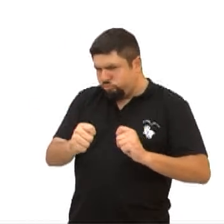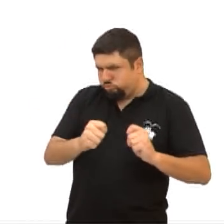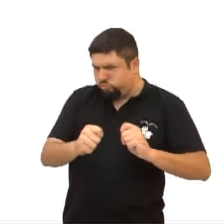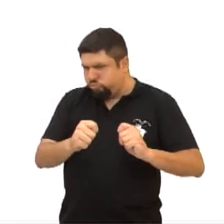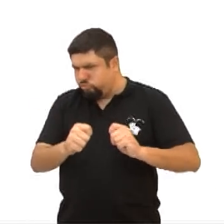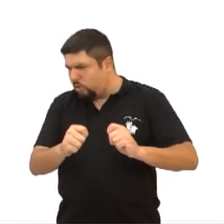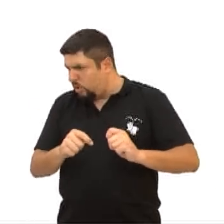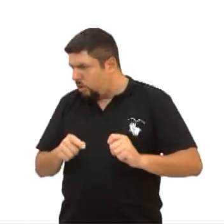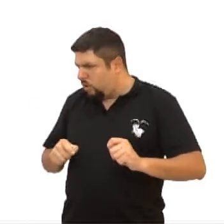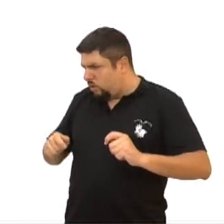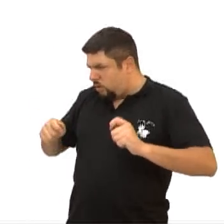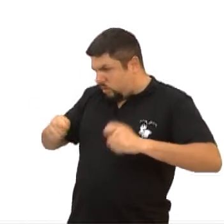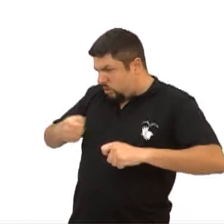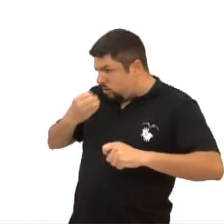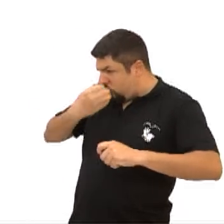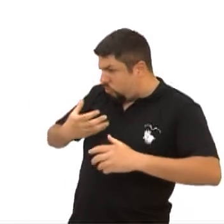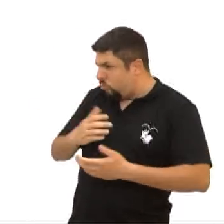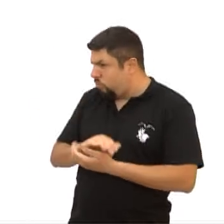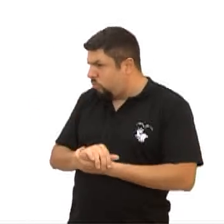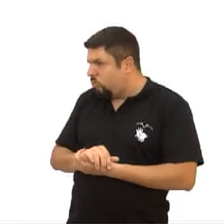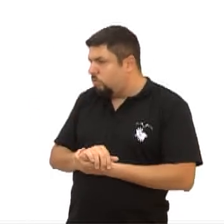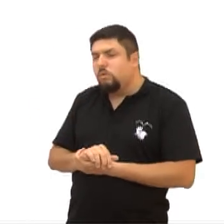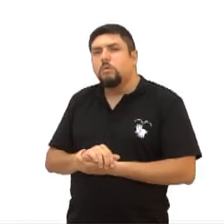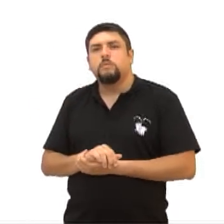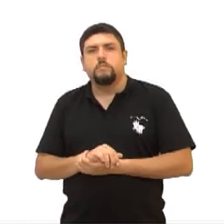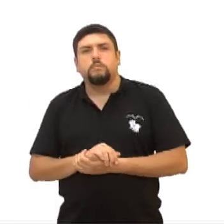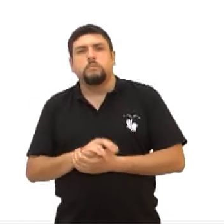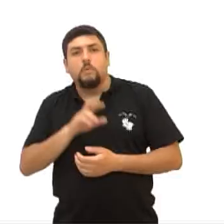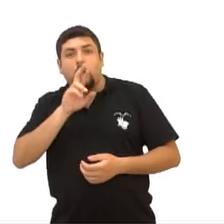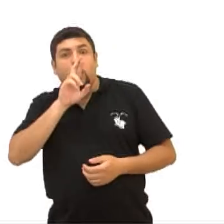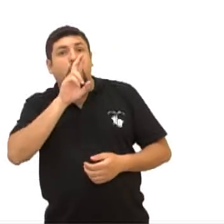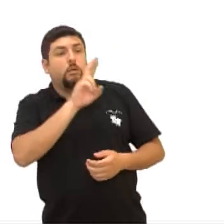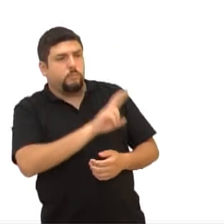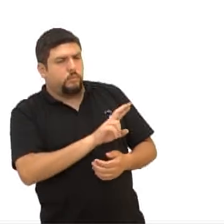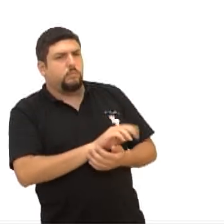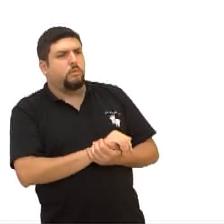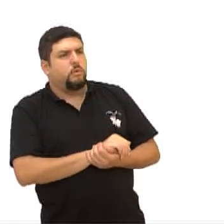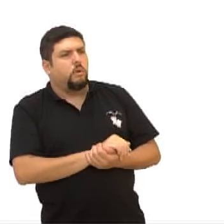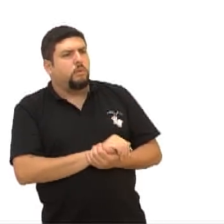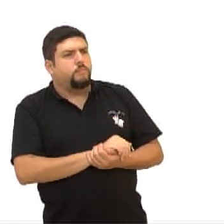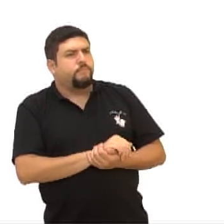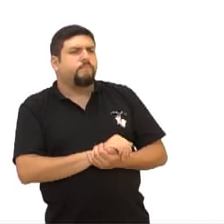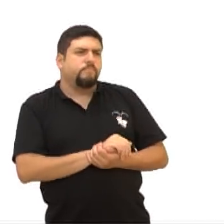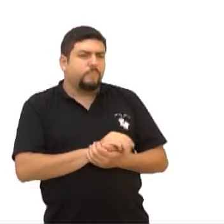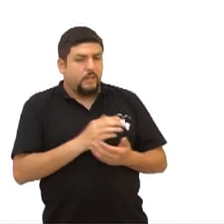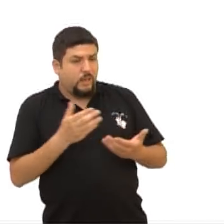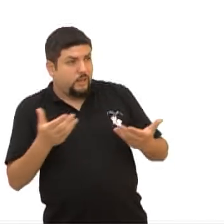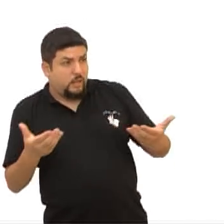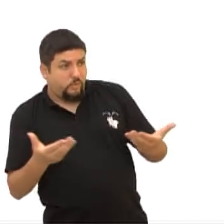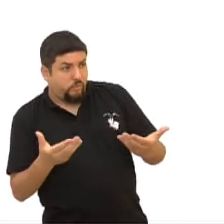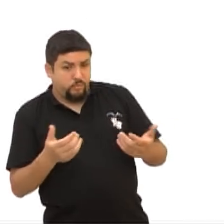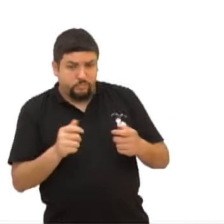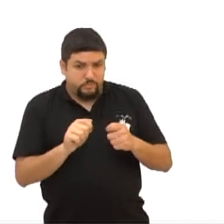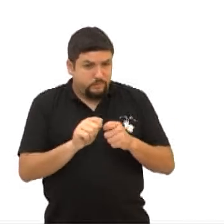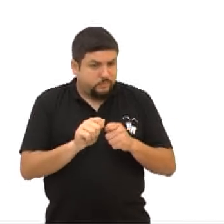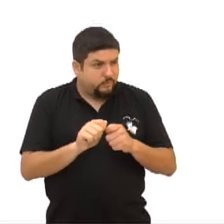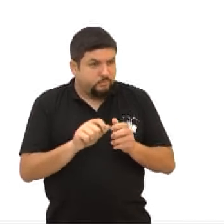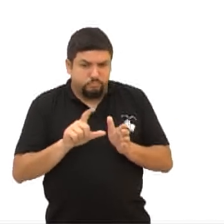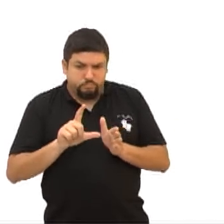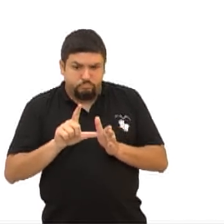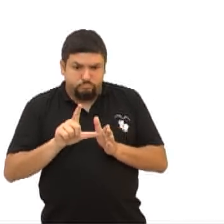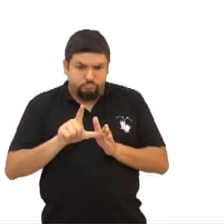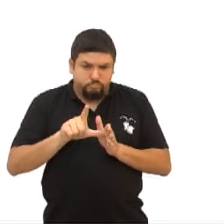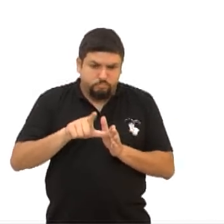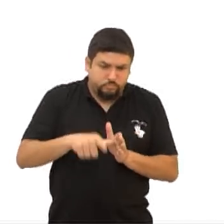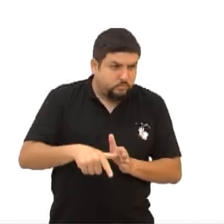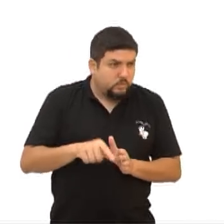é suficiente? Resposta do Marcelo Rezende. Tudo o que está sendo feito agora, em